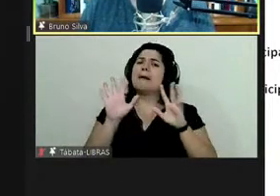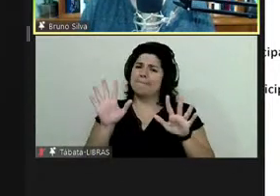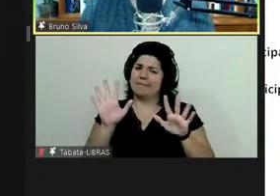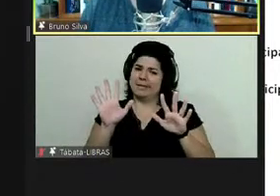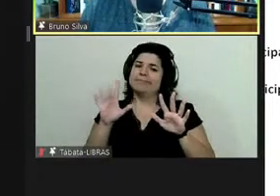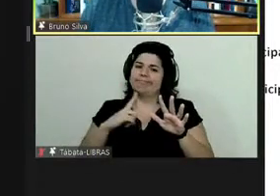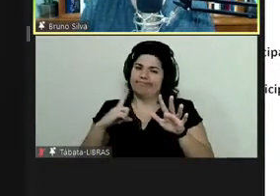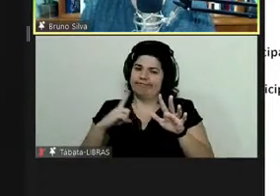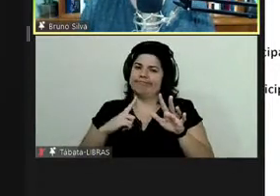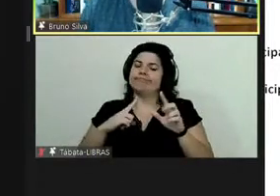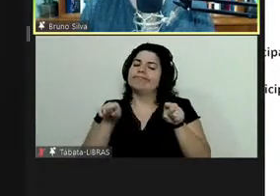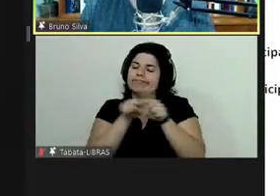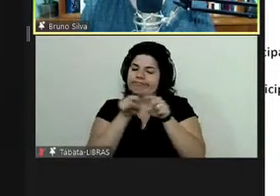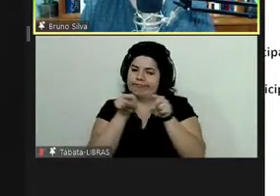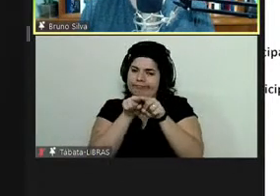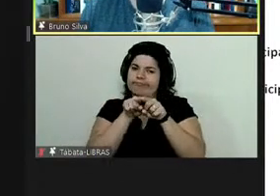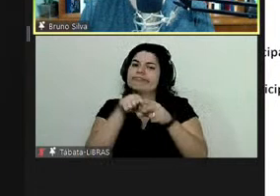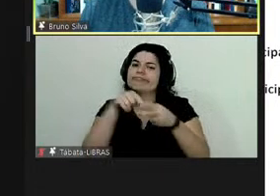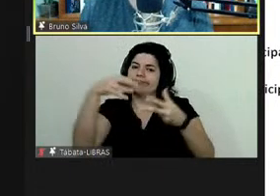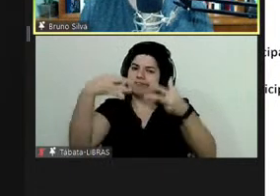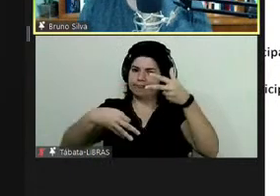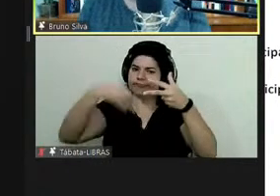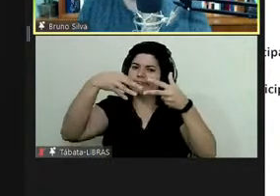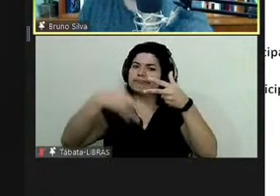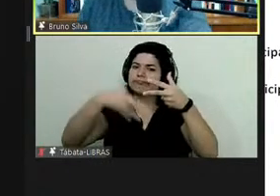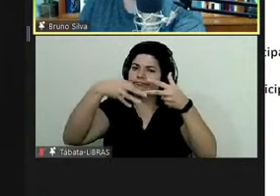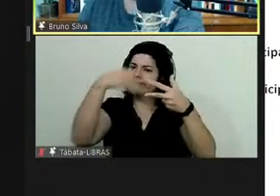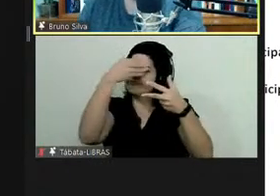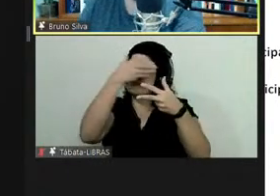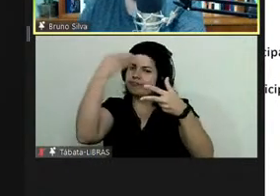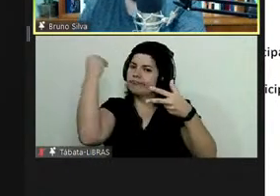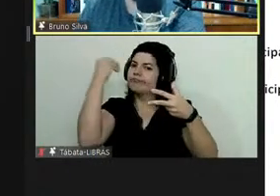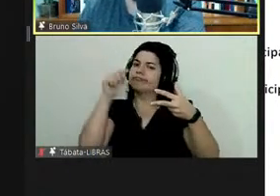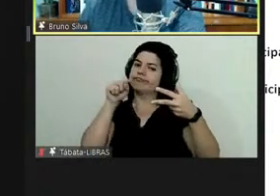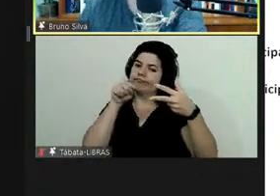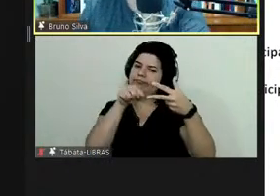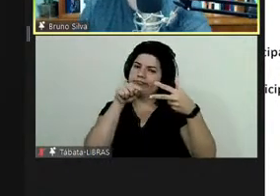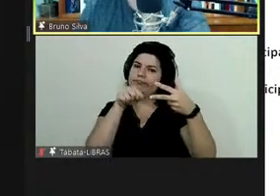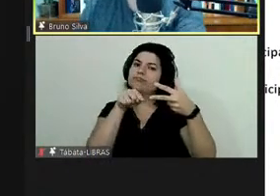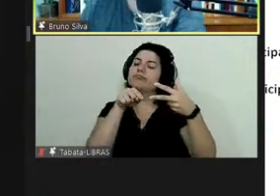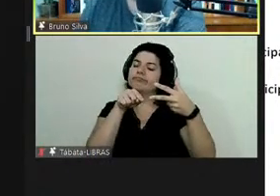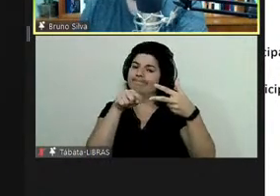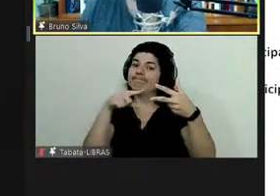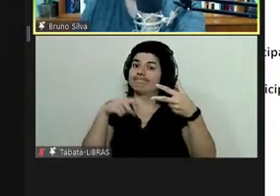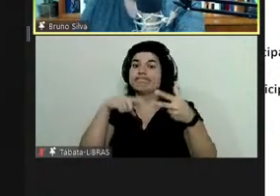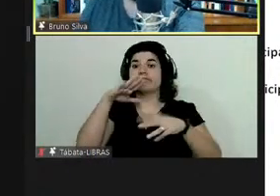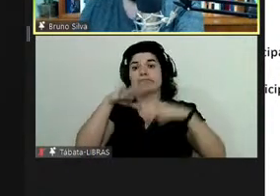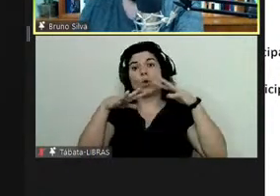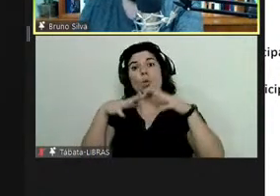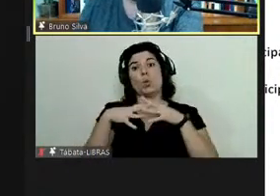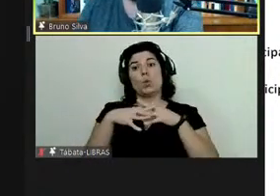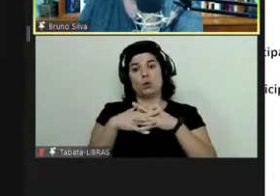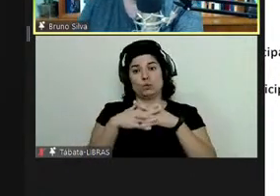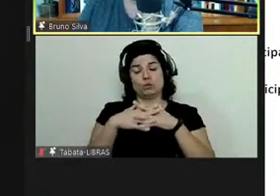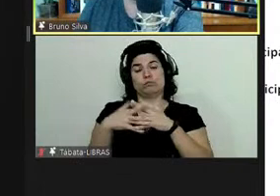vez mais na realidade política brasileira nós não podemos esquecer desse papel no papel por vezes até confuso diga-se de passagem né